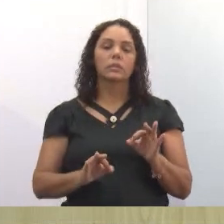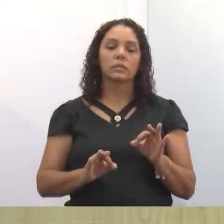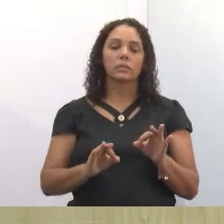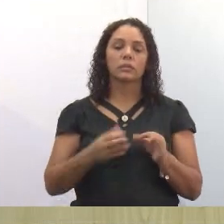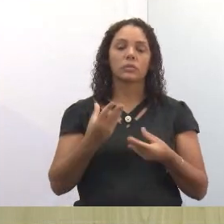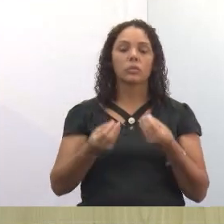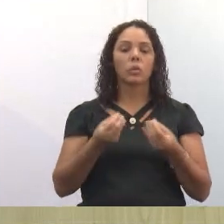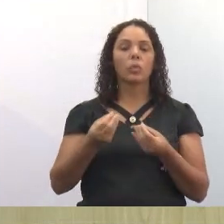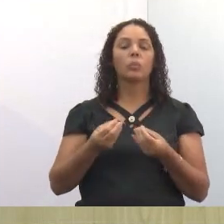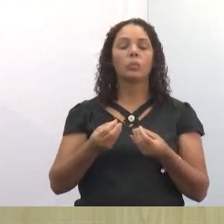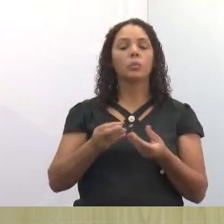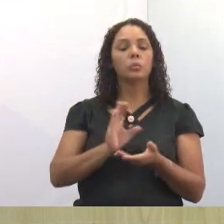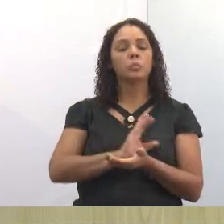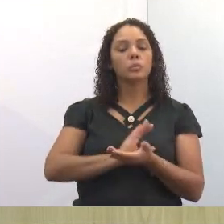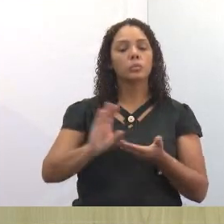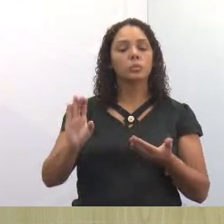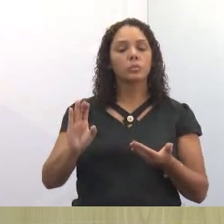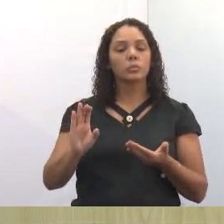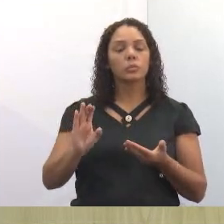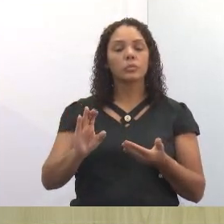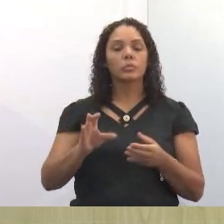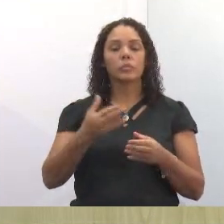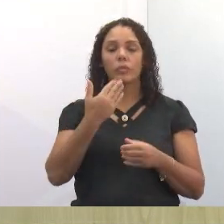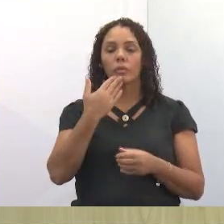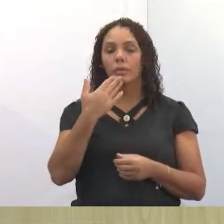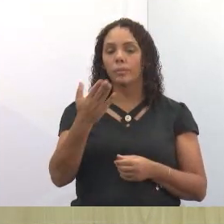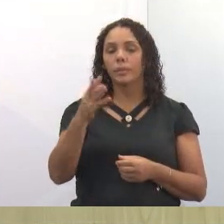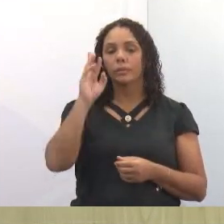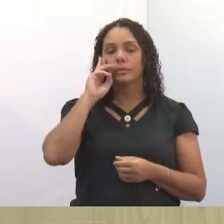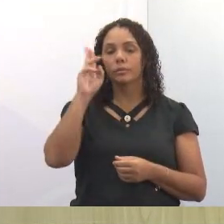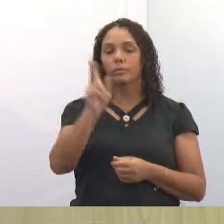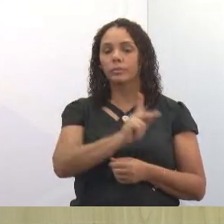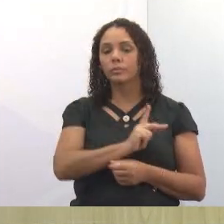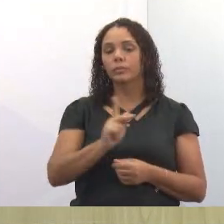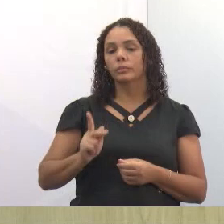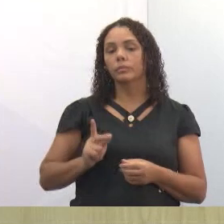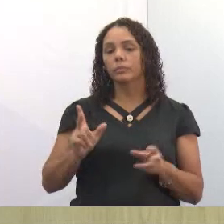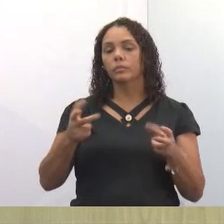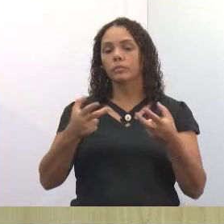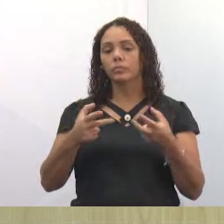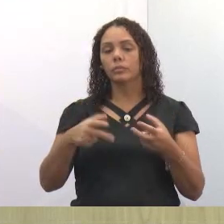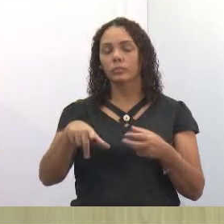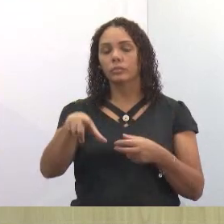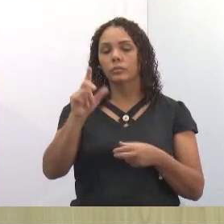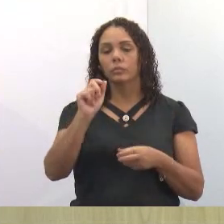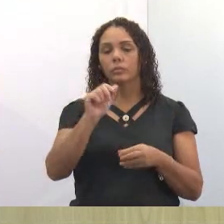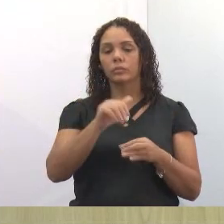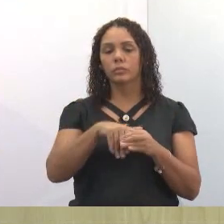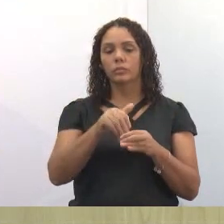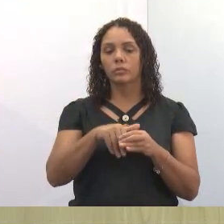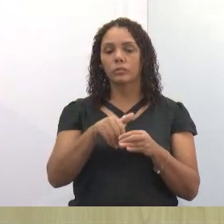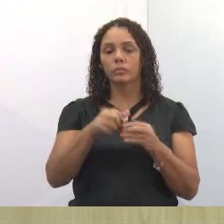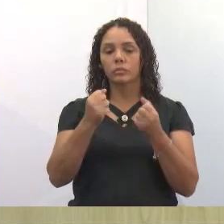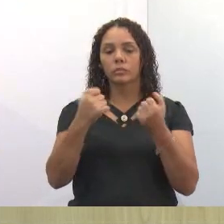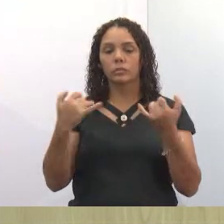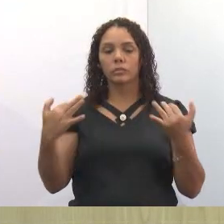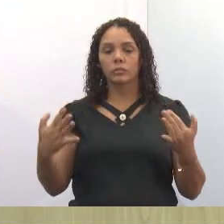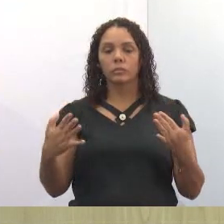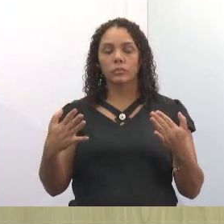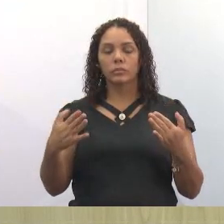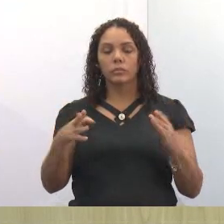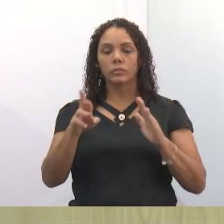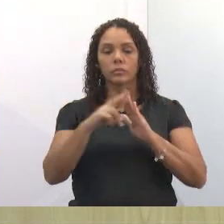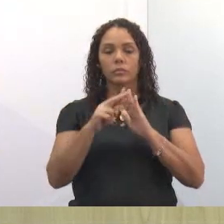emendas. Requeiro, senhor presidente da casa, ouvido e aprovado pelo egrégio plenário, cumpridas